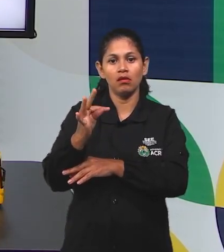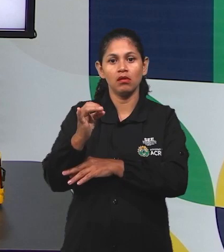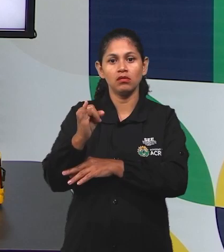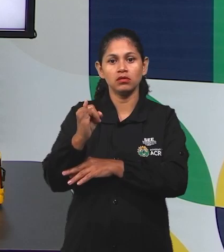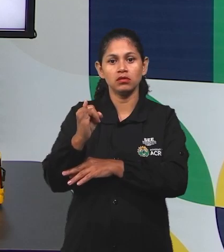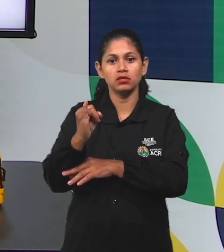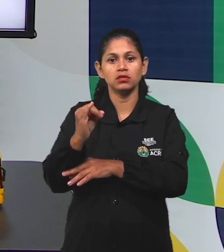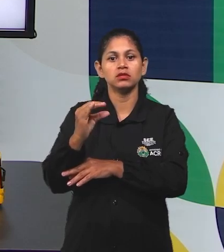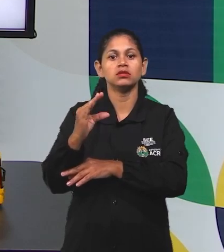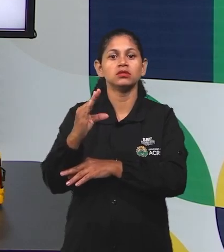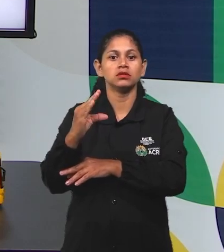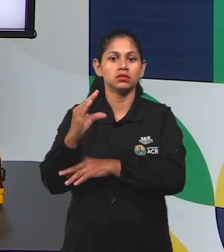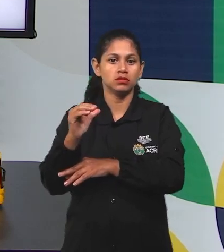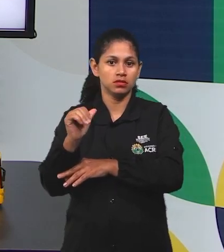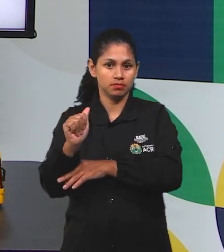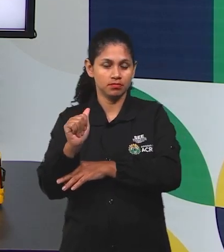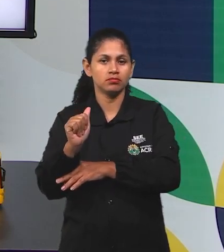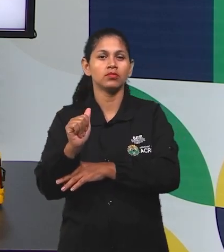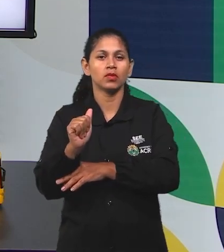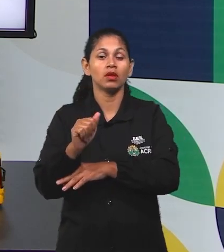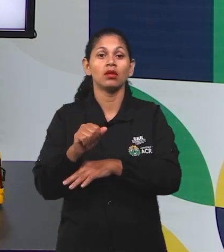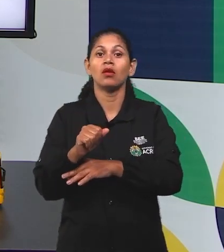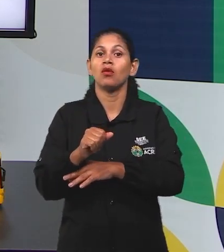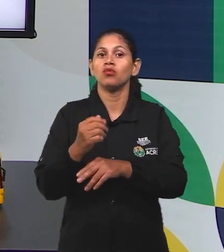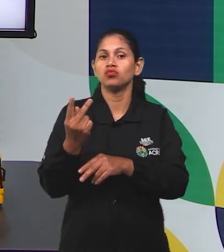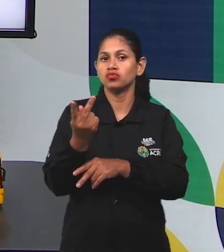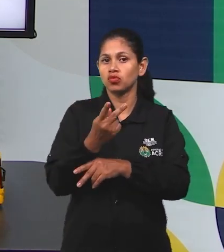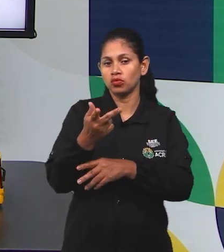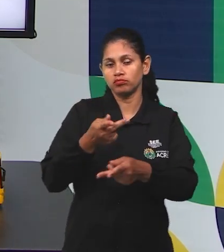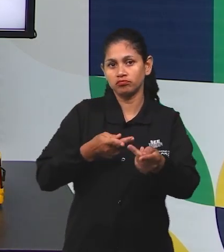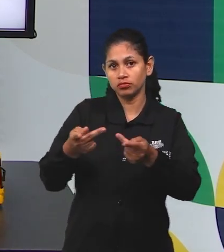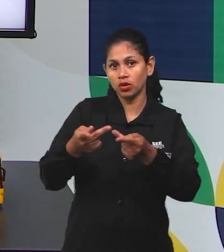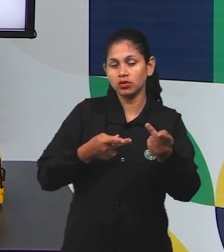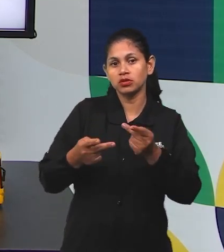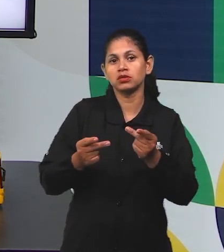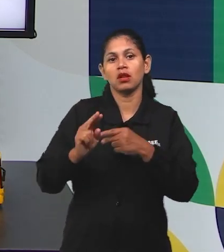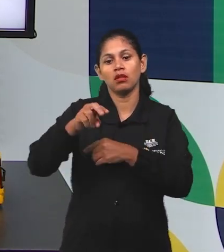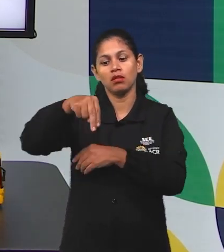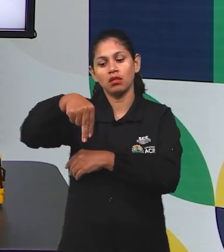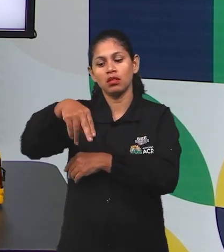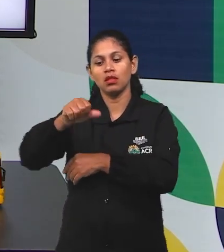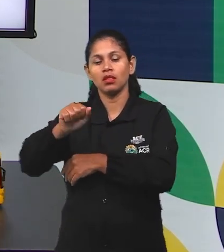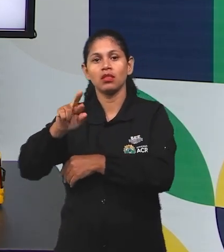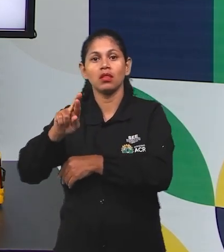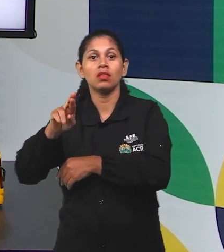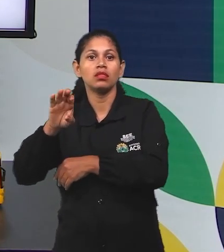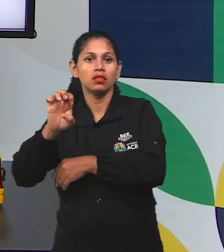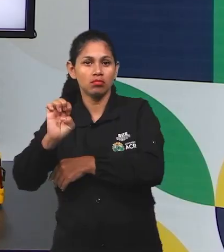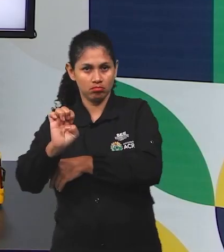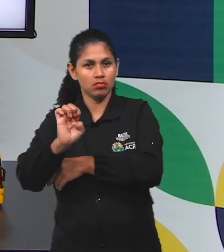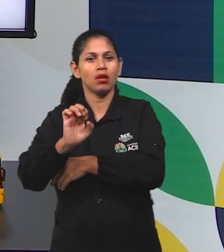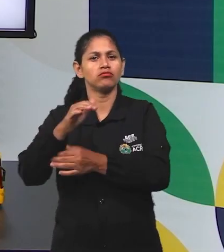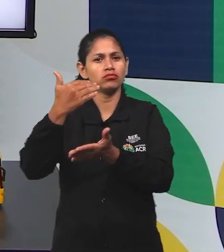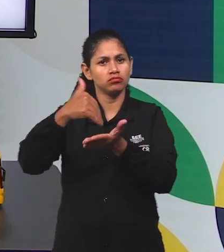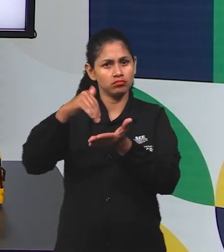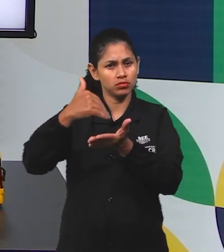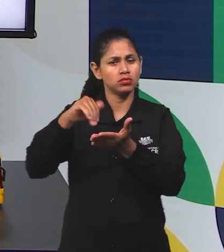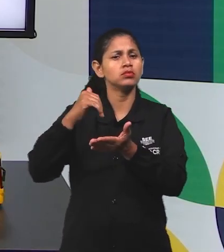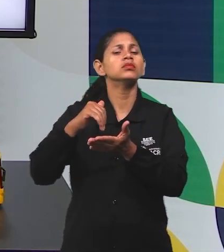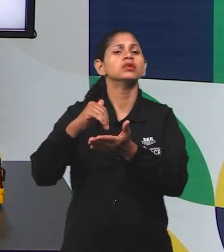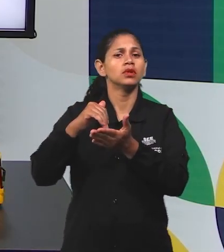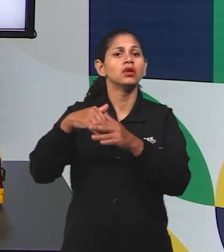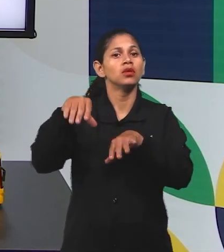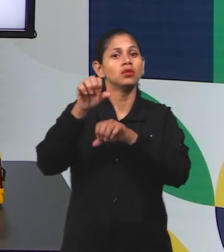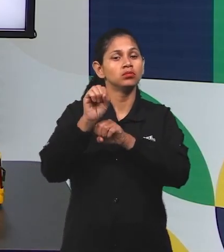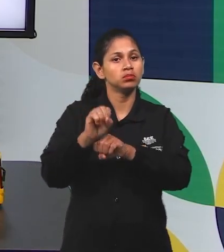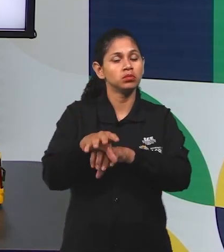lá do NARE. O NARE é o Núcleo de Automação e Robótica Educacional da SER. Isto mesmo, a Secretaria de Educação, ela tem um